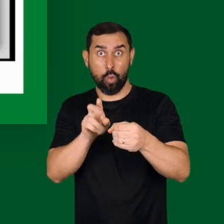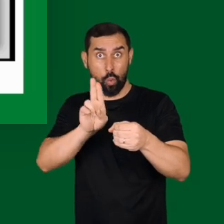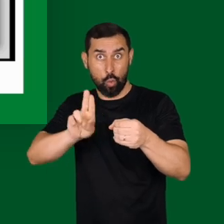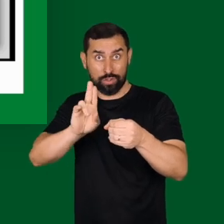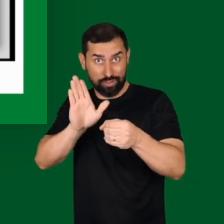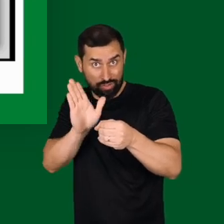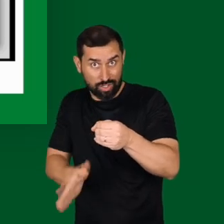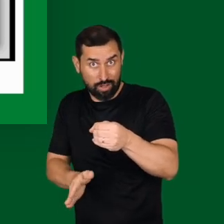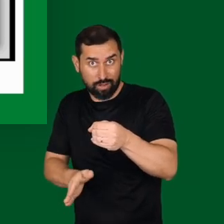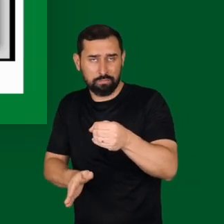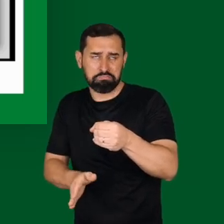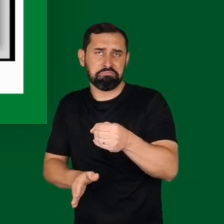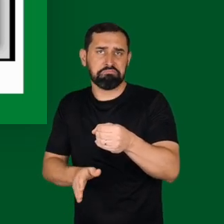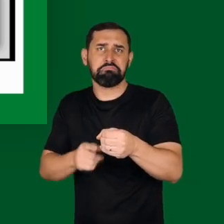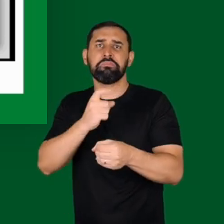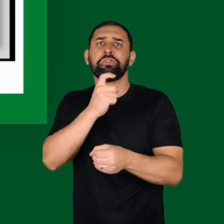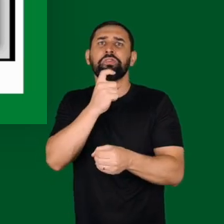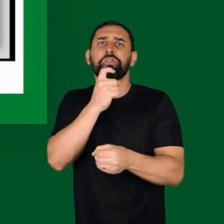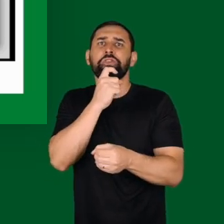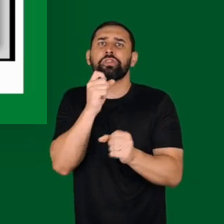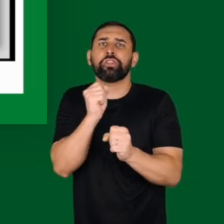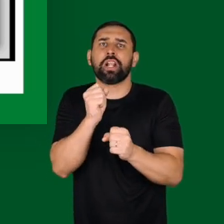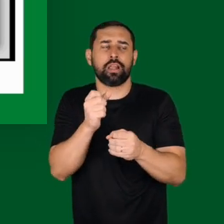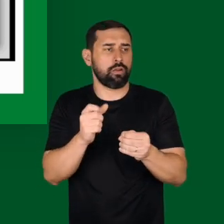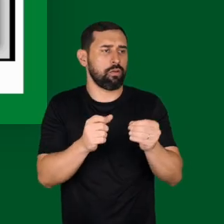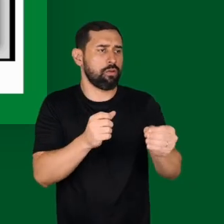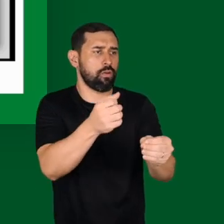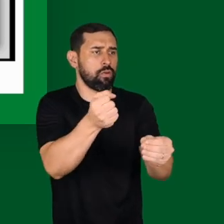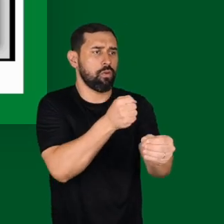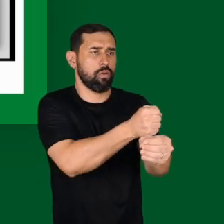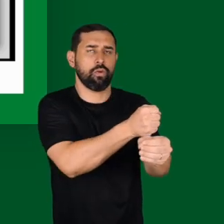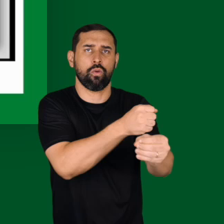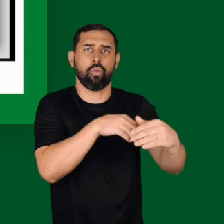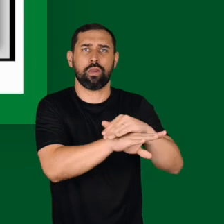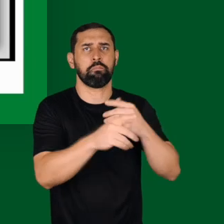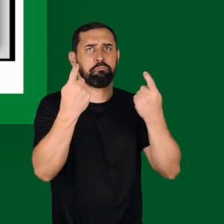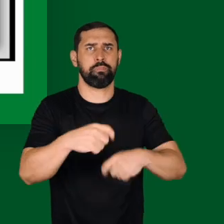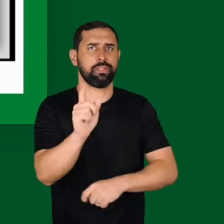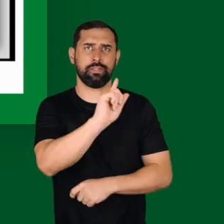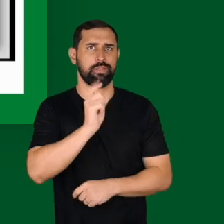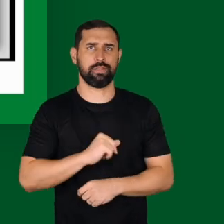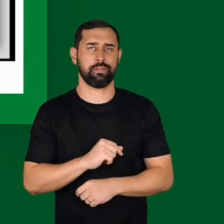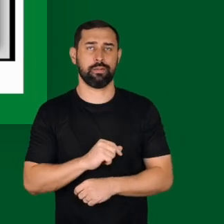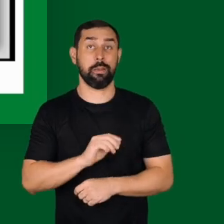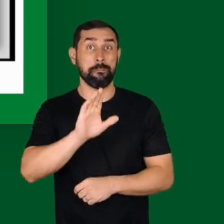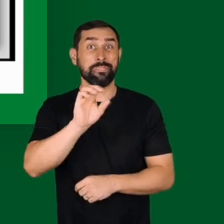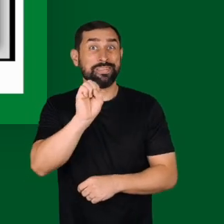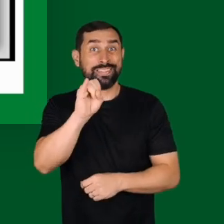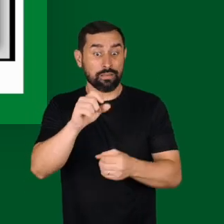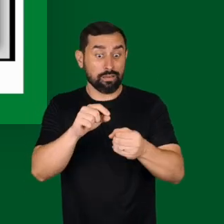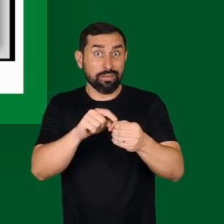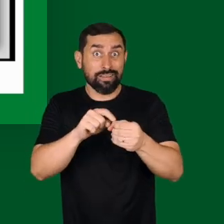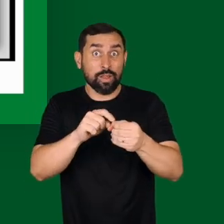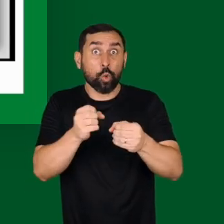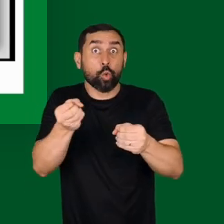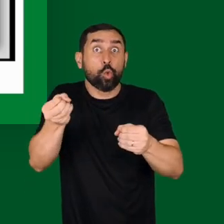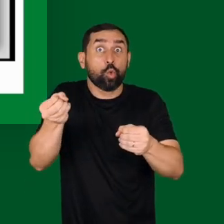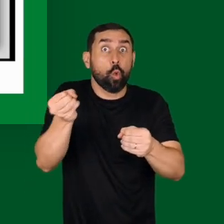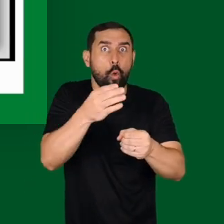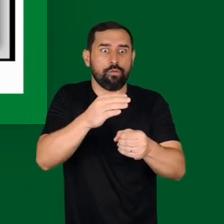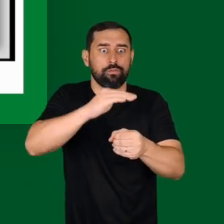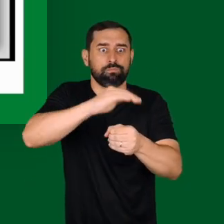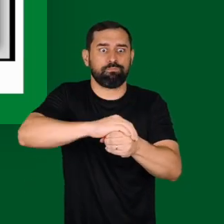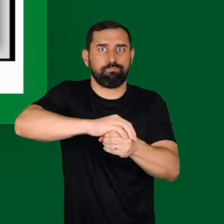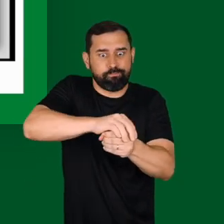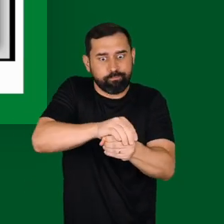pode ficar em temperatura ambiente, tá? Não precisa ficar na geladeira. Só fica na geladeira os frascos que estão